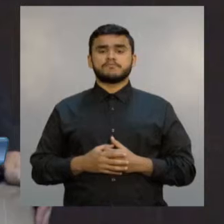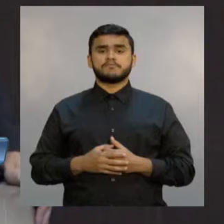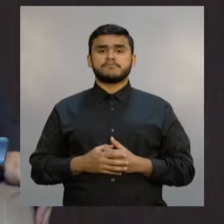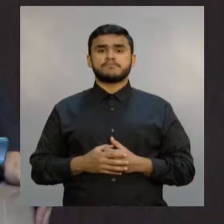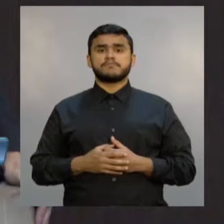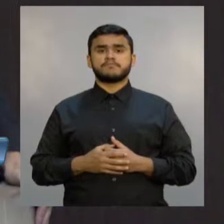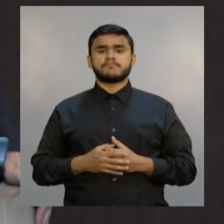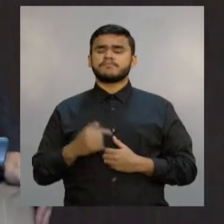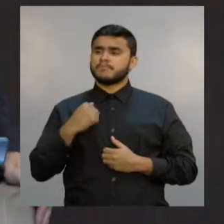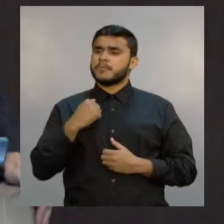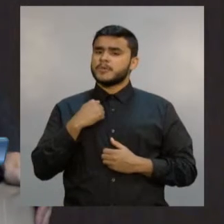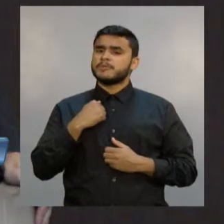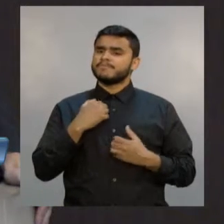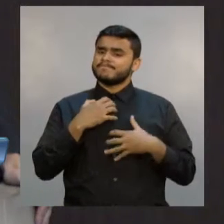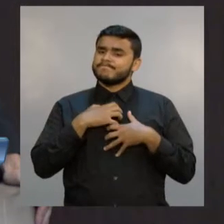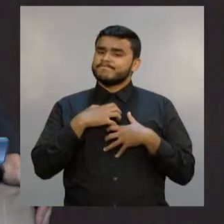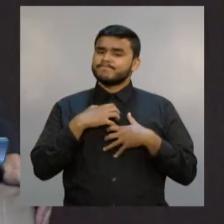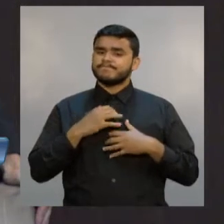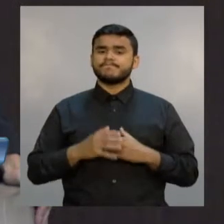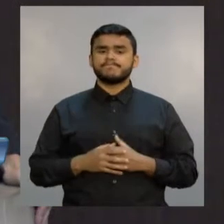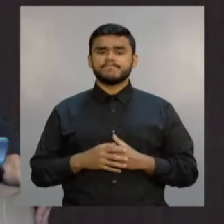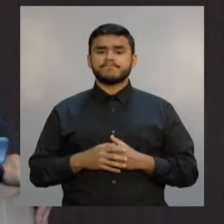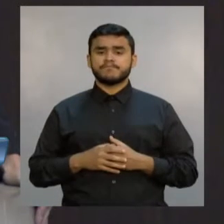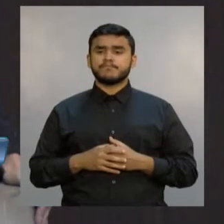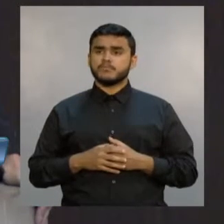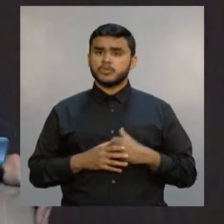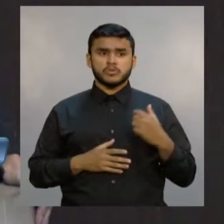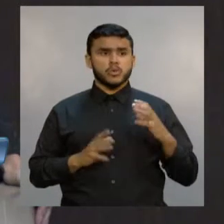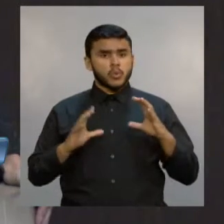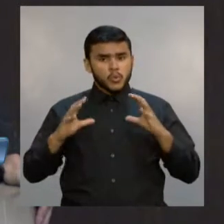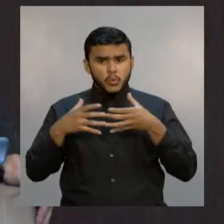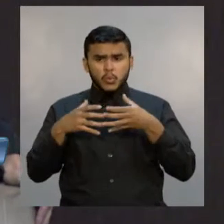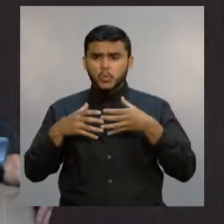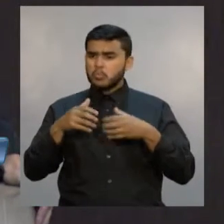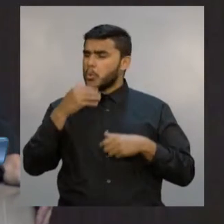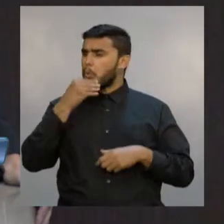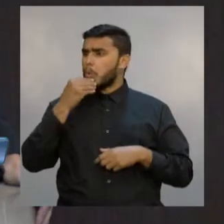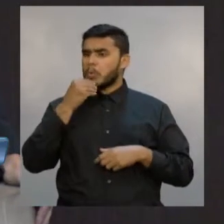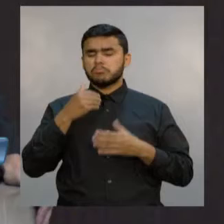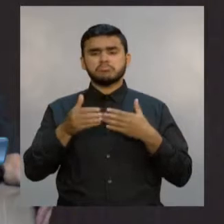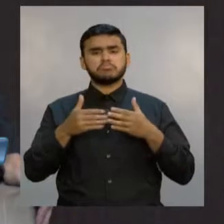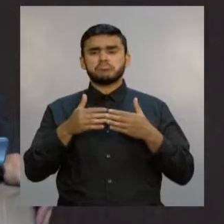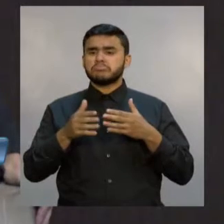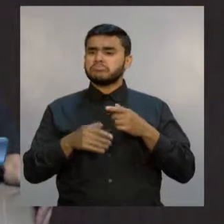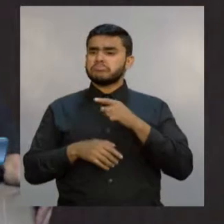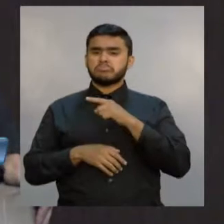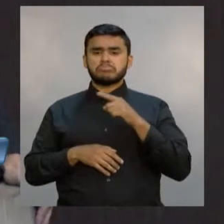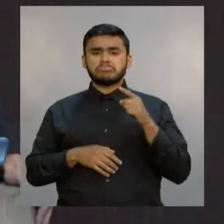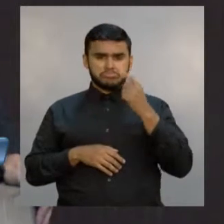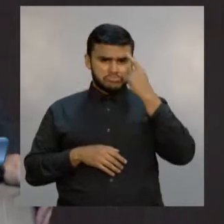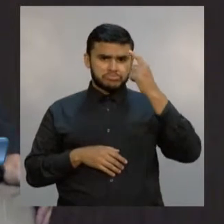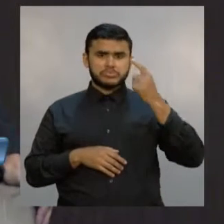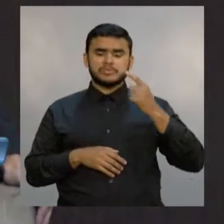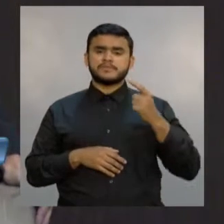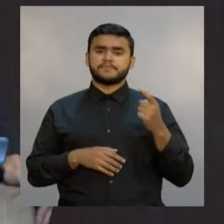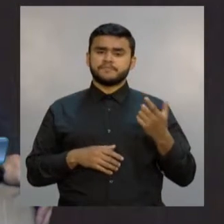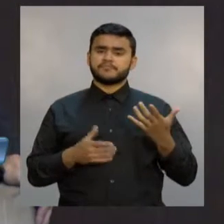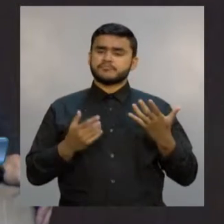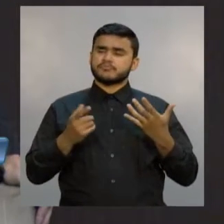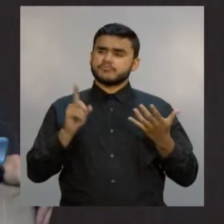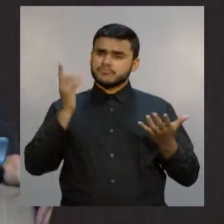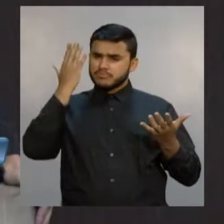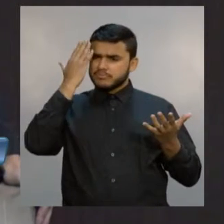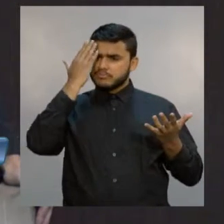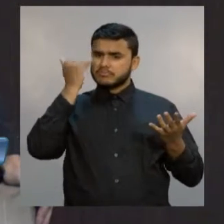É muito difícil a homens, mesmo aqueles que compõem o extrato mais crítico